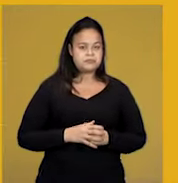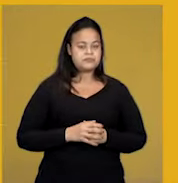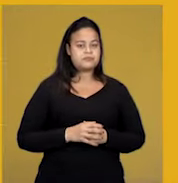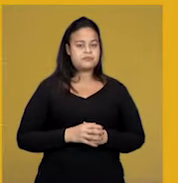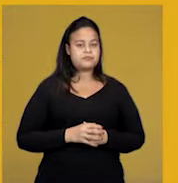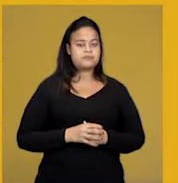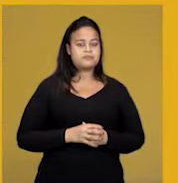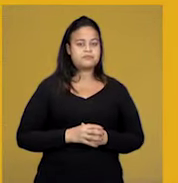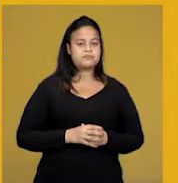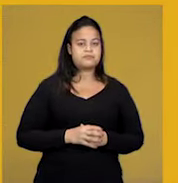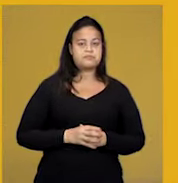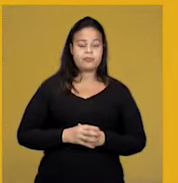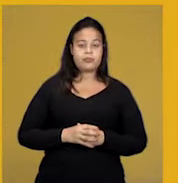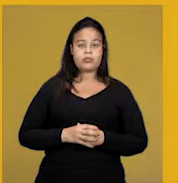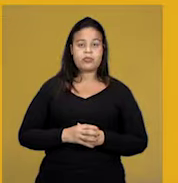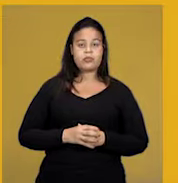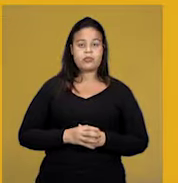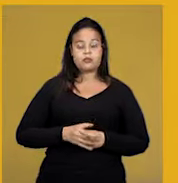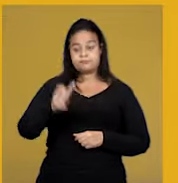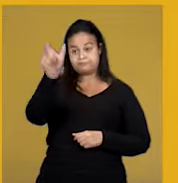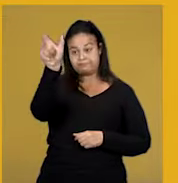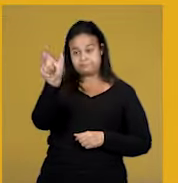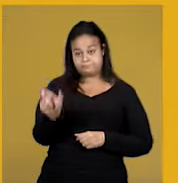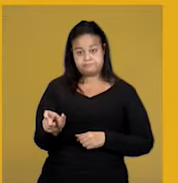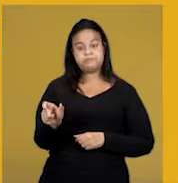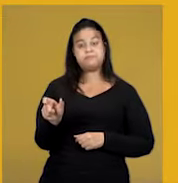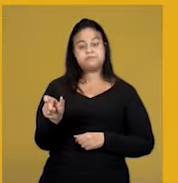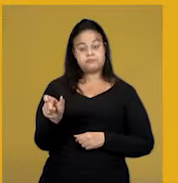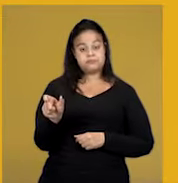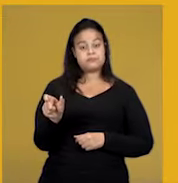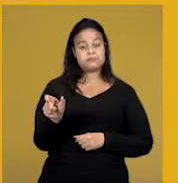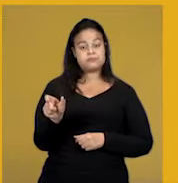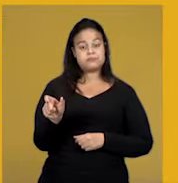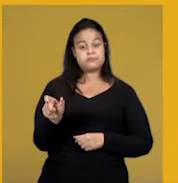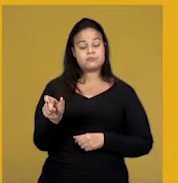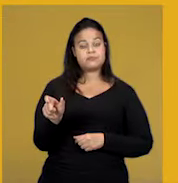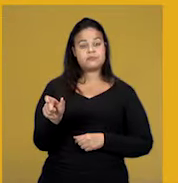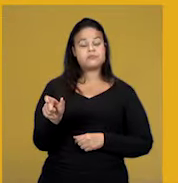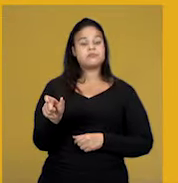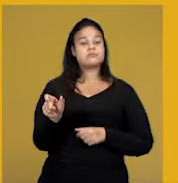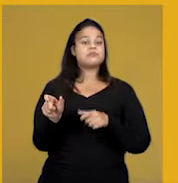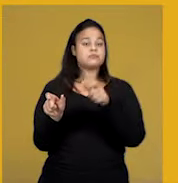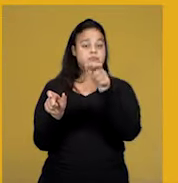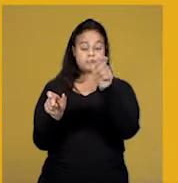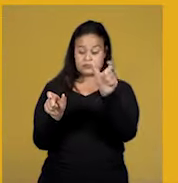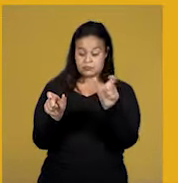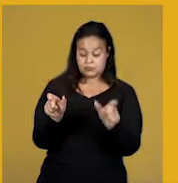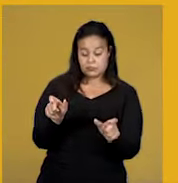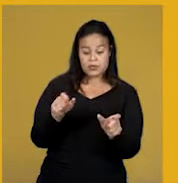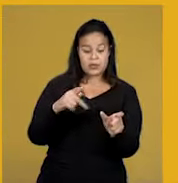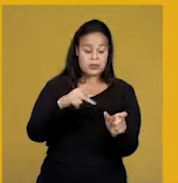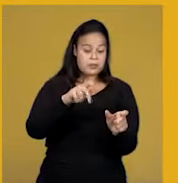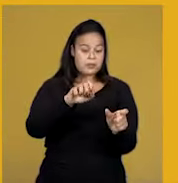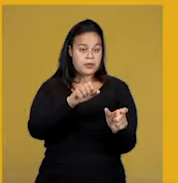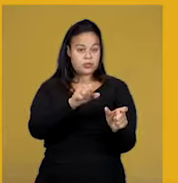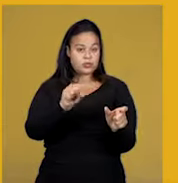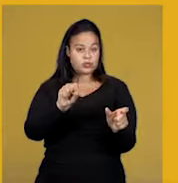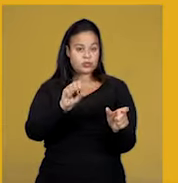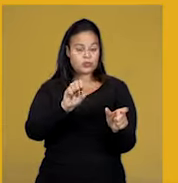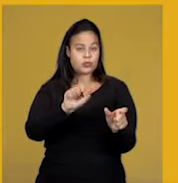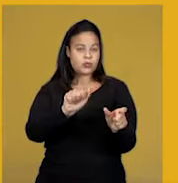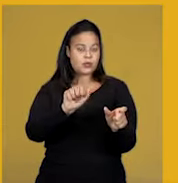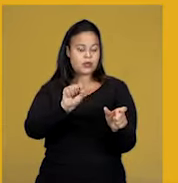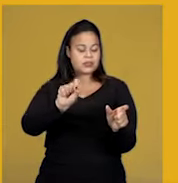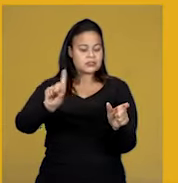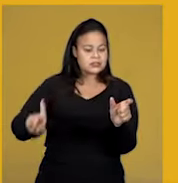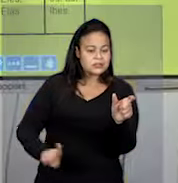Bom, os pessoais, nós teremos aqui o que eles chamam de pessoas e o que é singular e plural. Singular